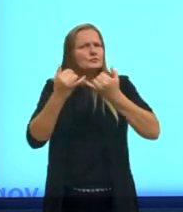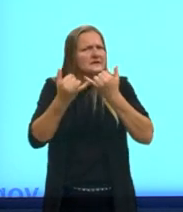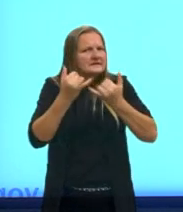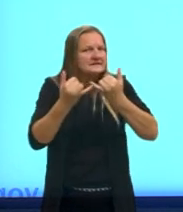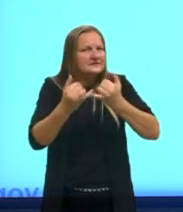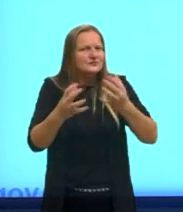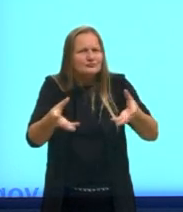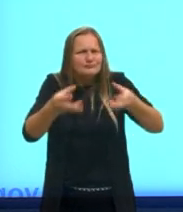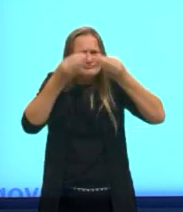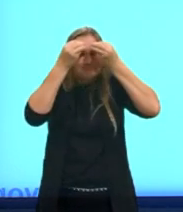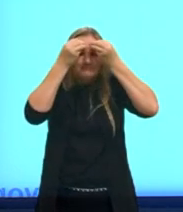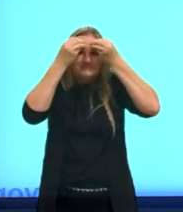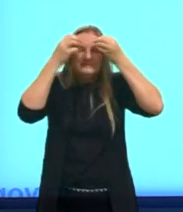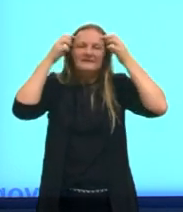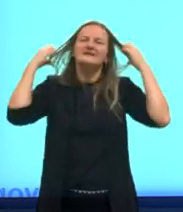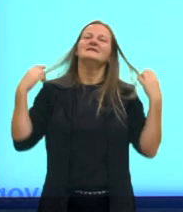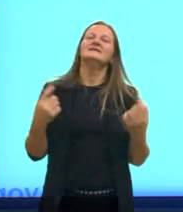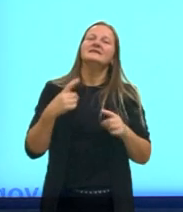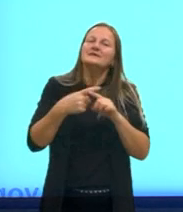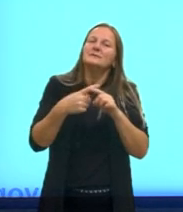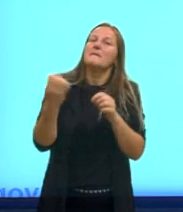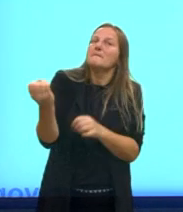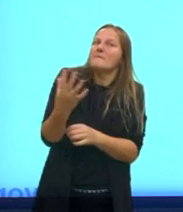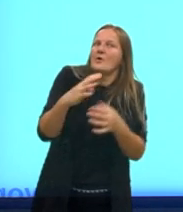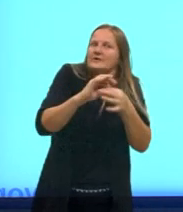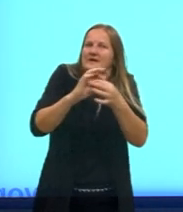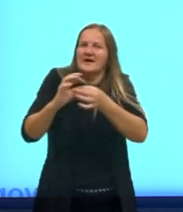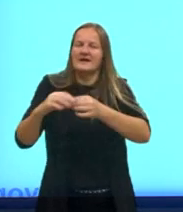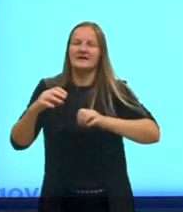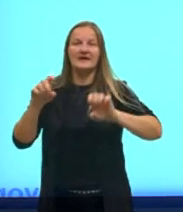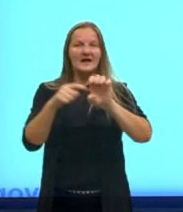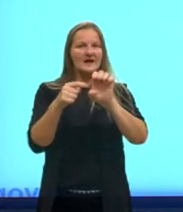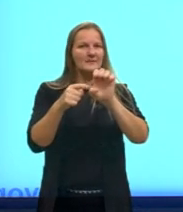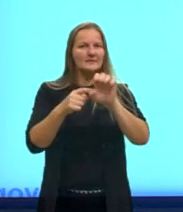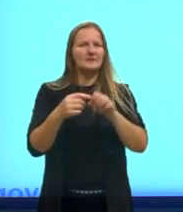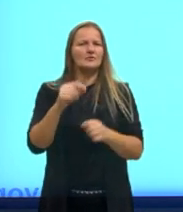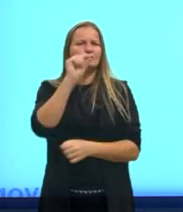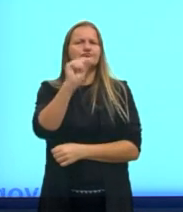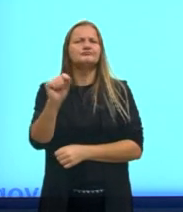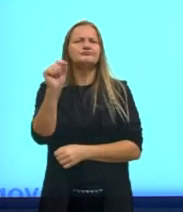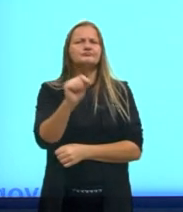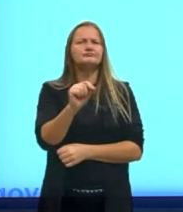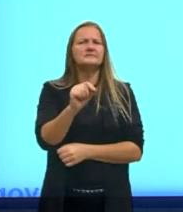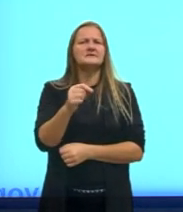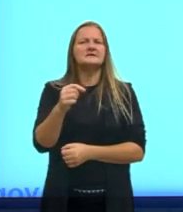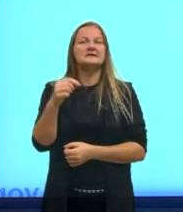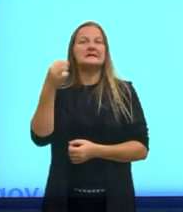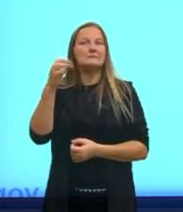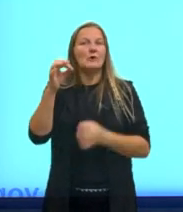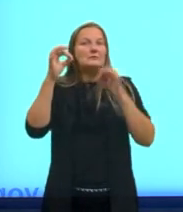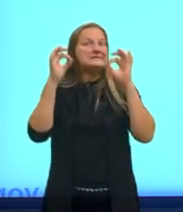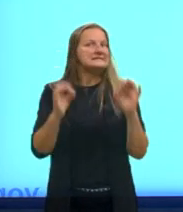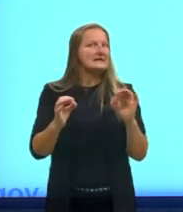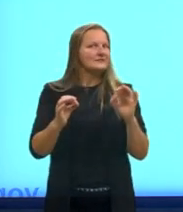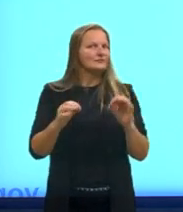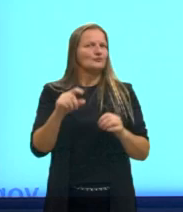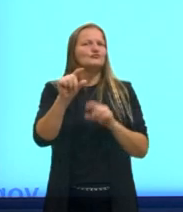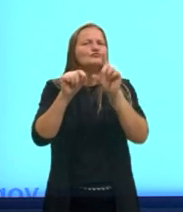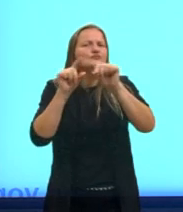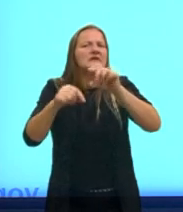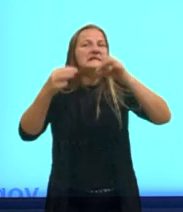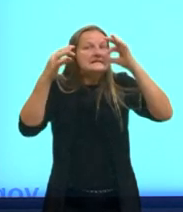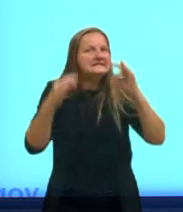relação com relação a moderna classificação periódica os elementos assinale a afirmativa afirmação correta